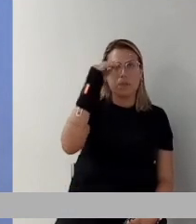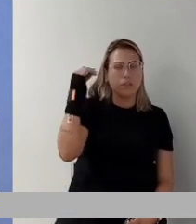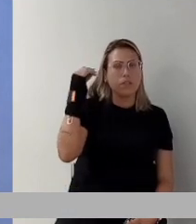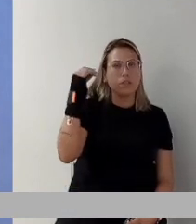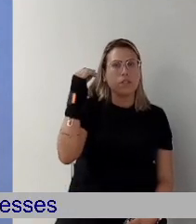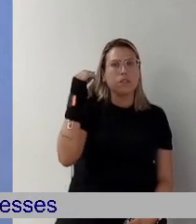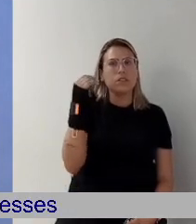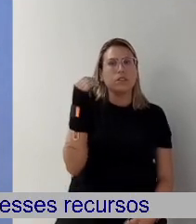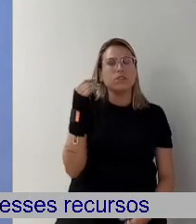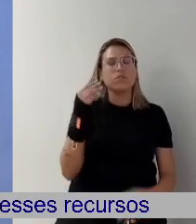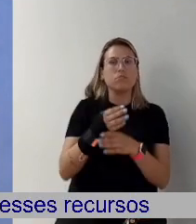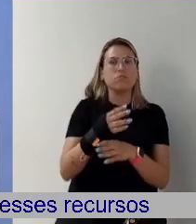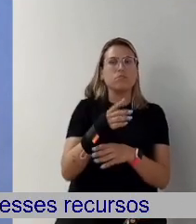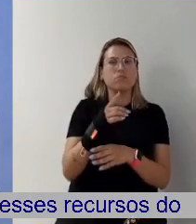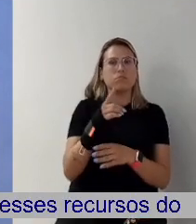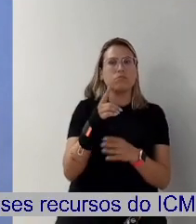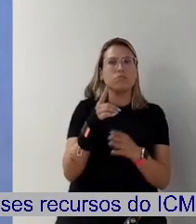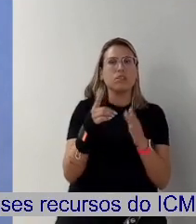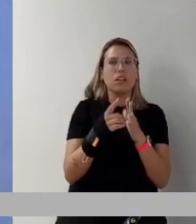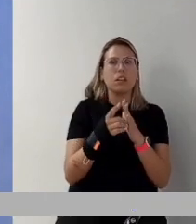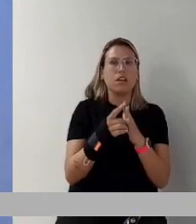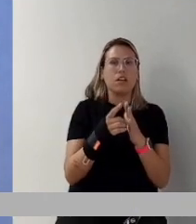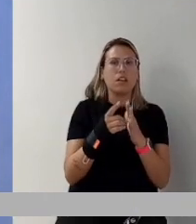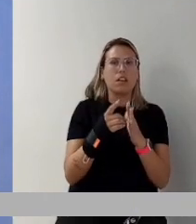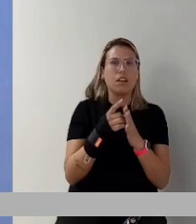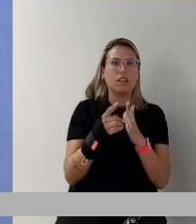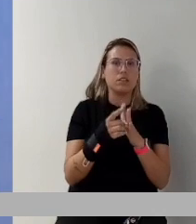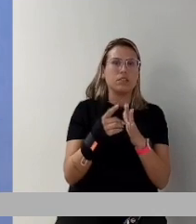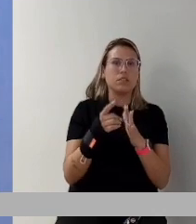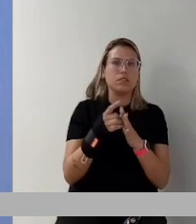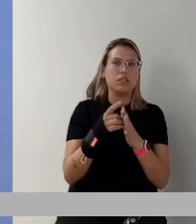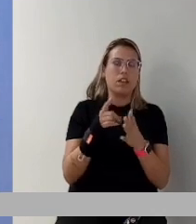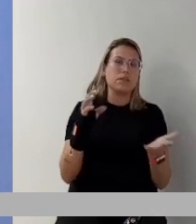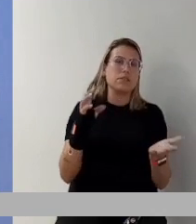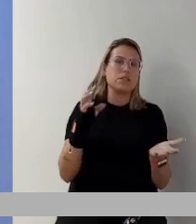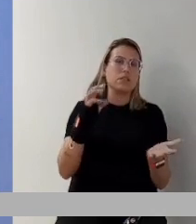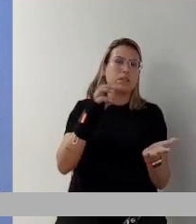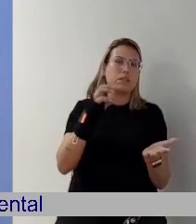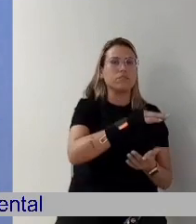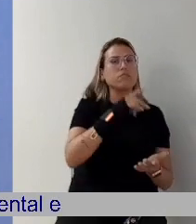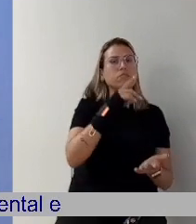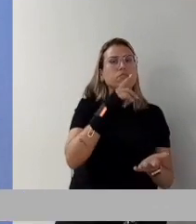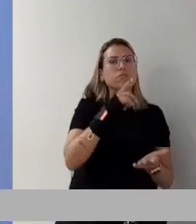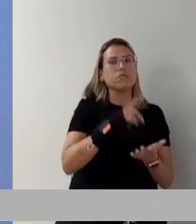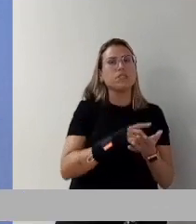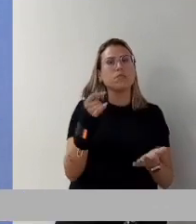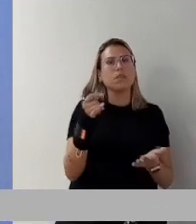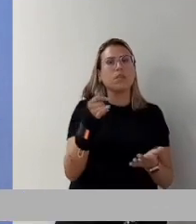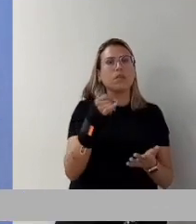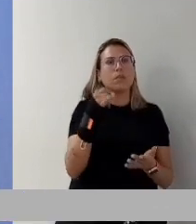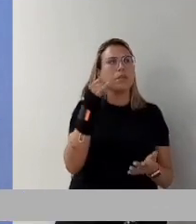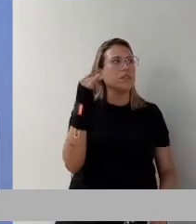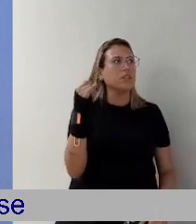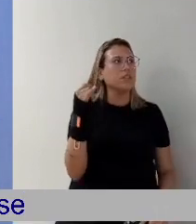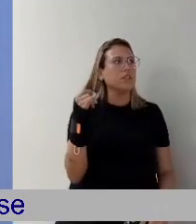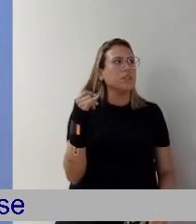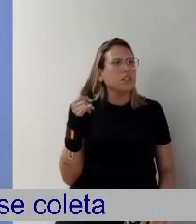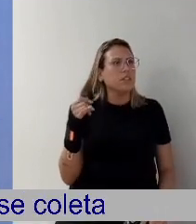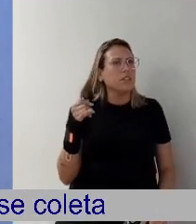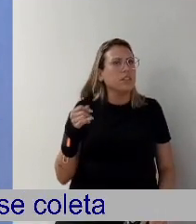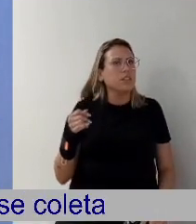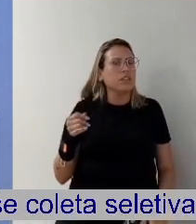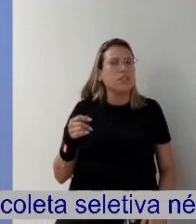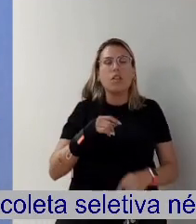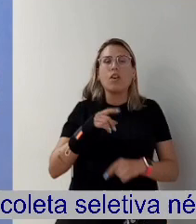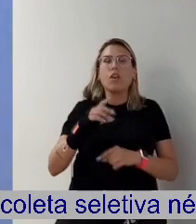recursos da do iqm eles era para ser aplicado na questão ambiental e principalmente tudo que envolvesse coleta seletiva